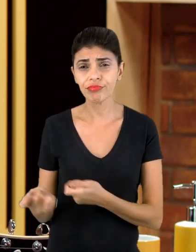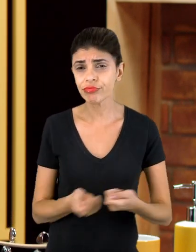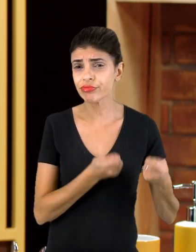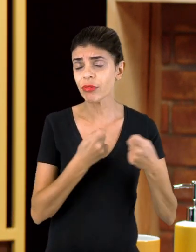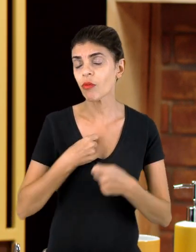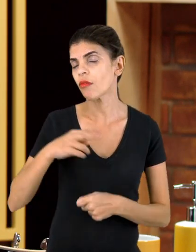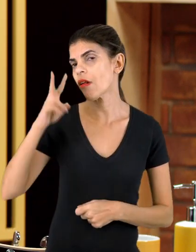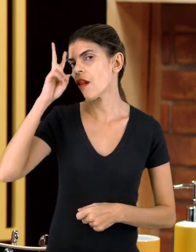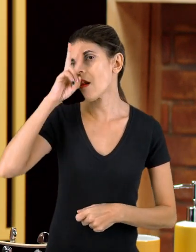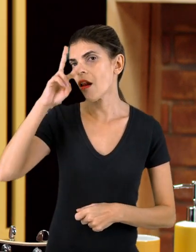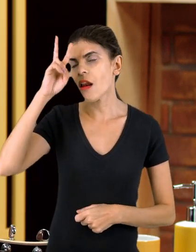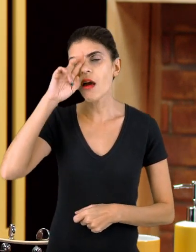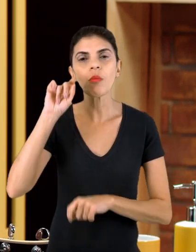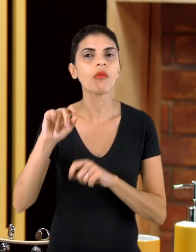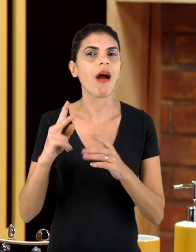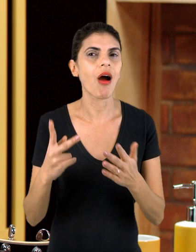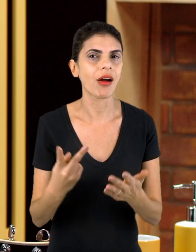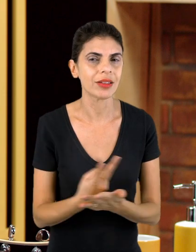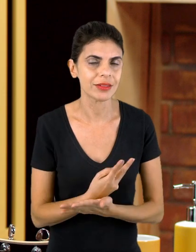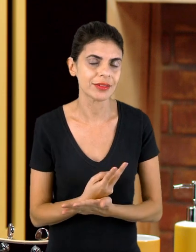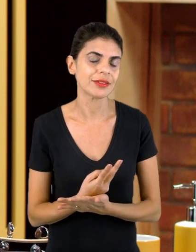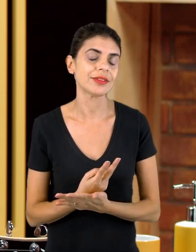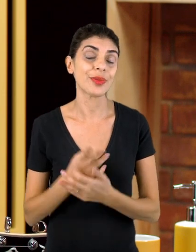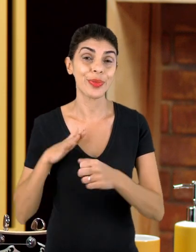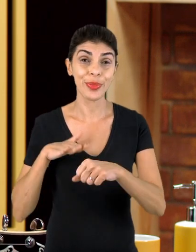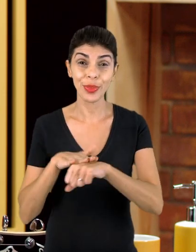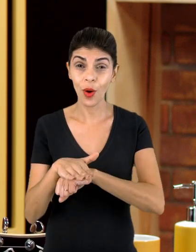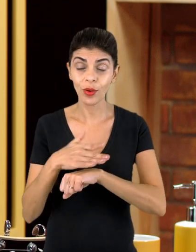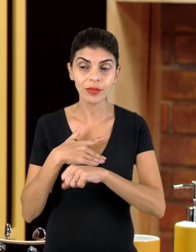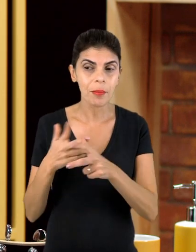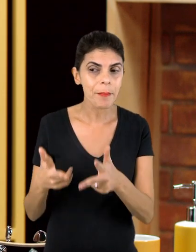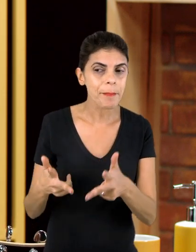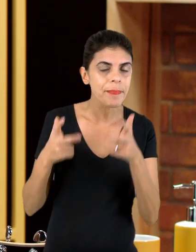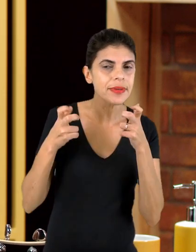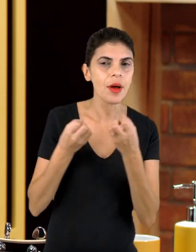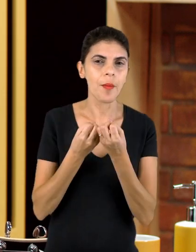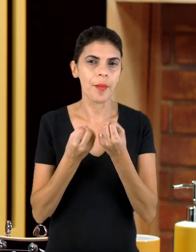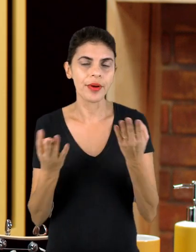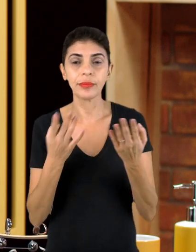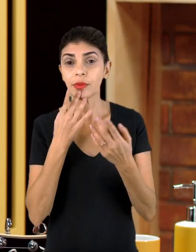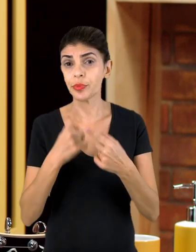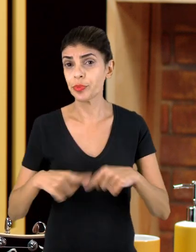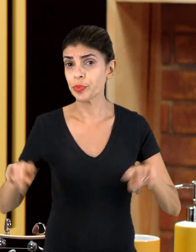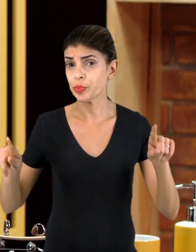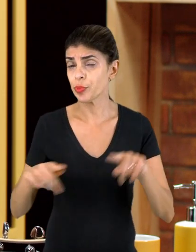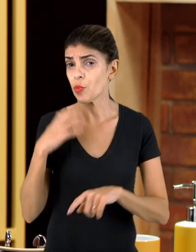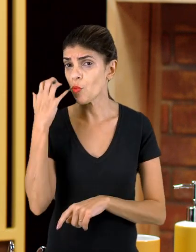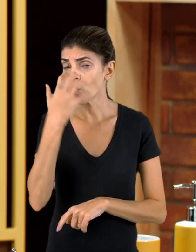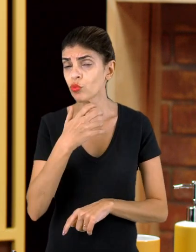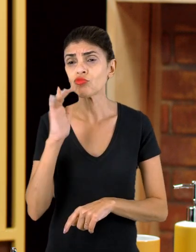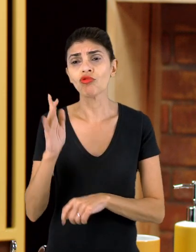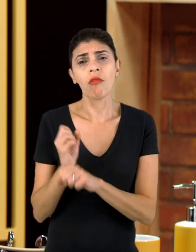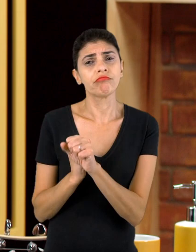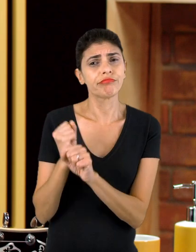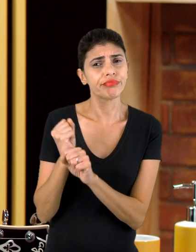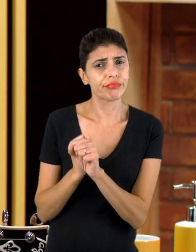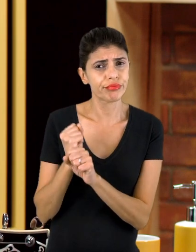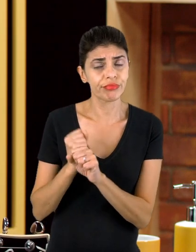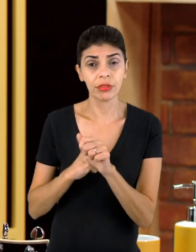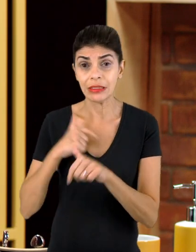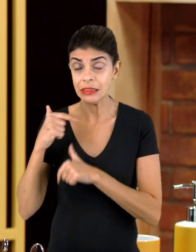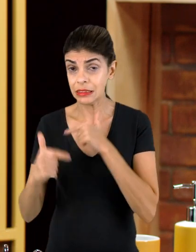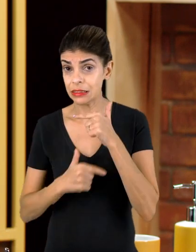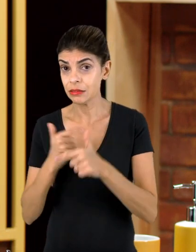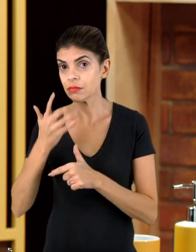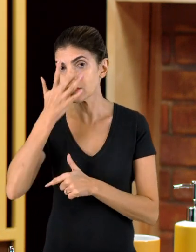lembro que na noite assim, eu percebi algumas coisas. Por exemplo, alguns músicos que estavam na noite há muito tempo, às vezes